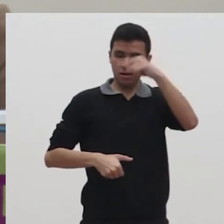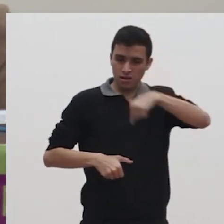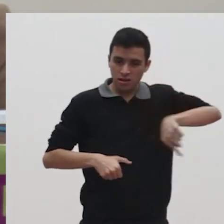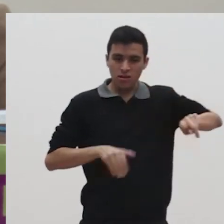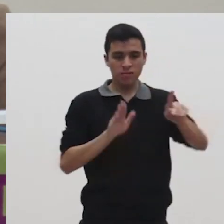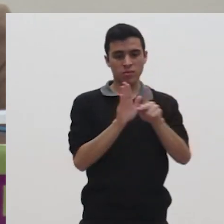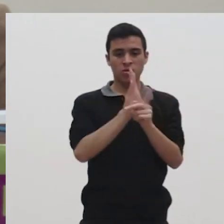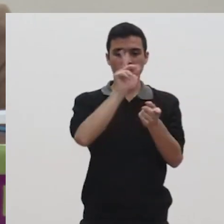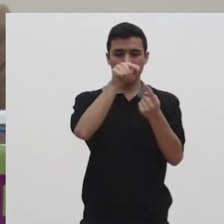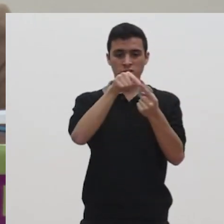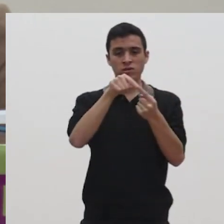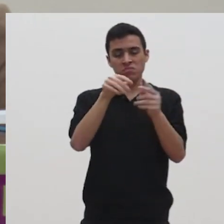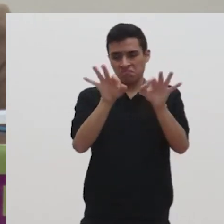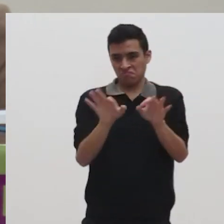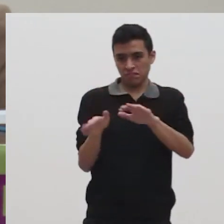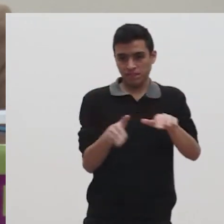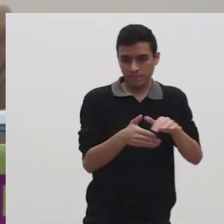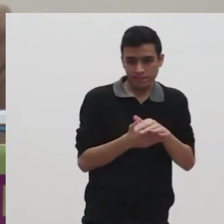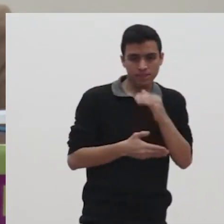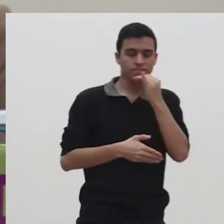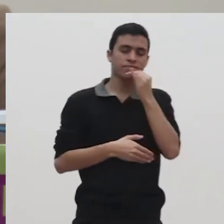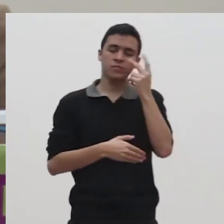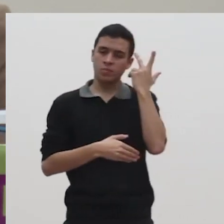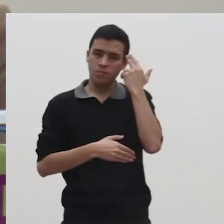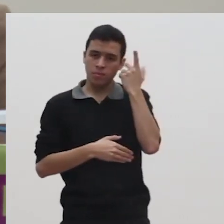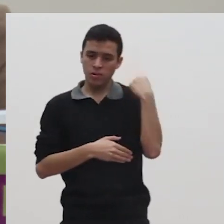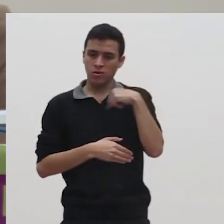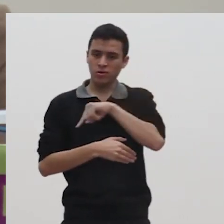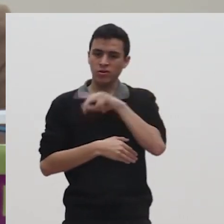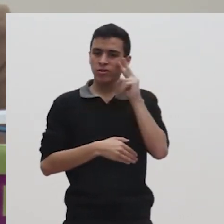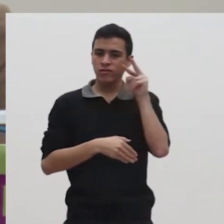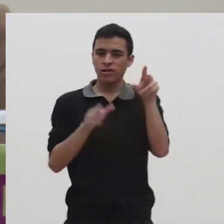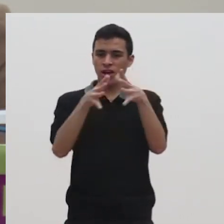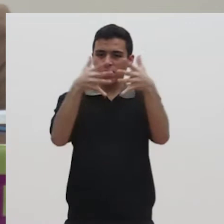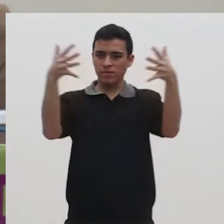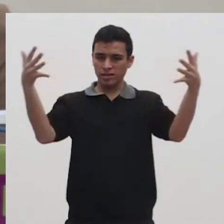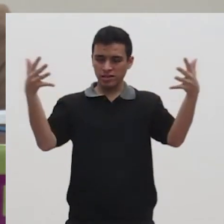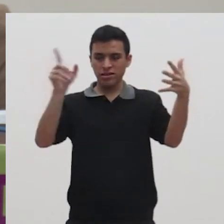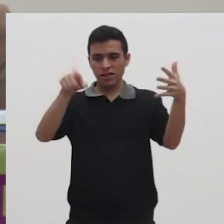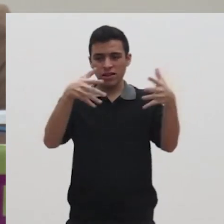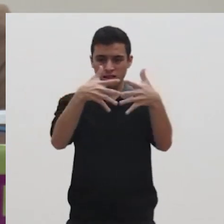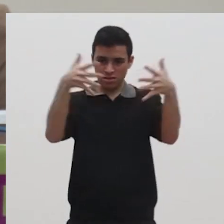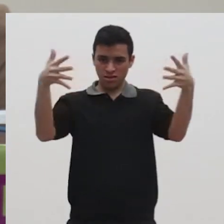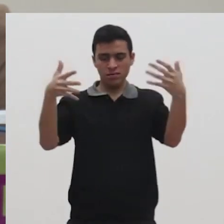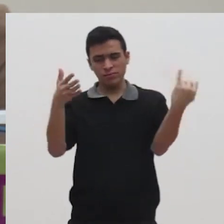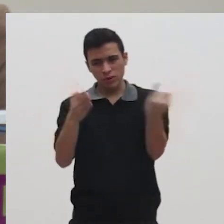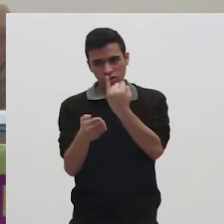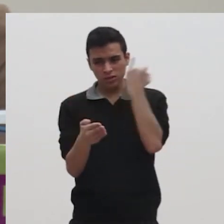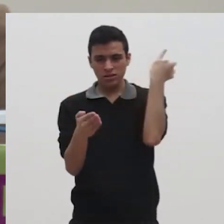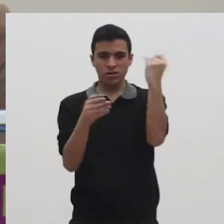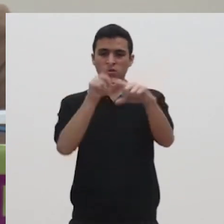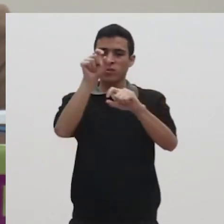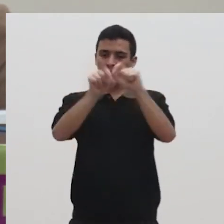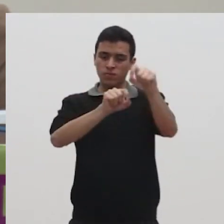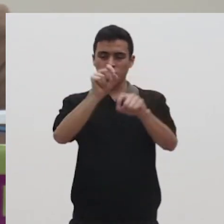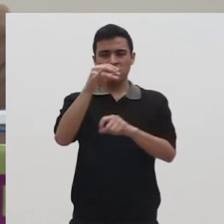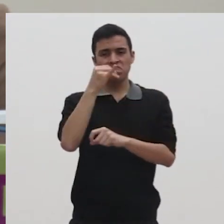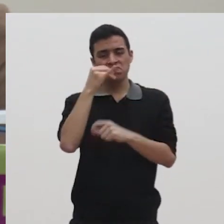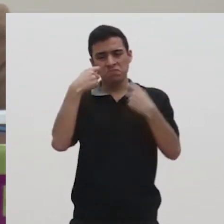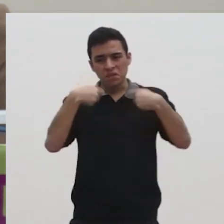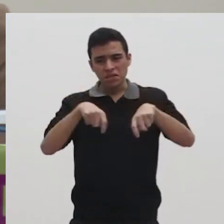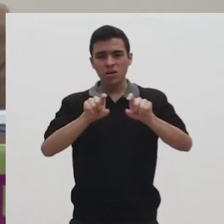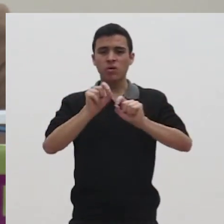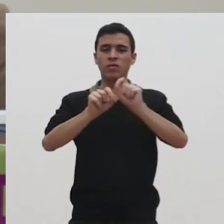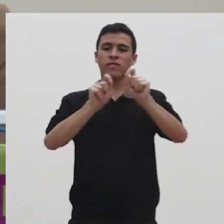fato, é um objetivo nobre. Agora, evidentemente que quando a gente expande, e a expansão, repito, é importante, é alguma coisa que tem que